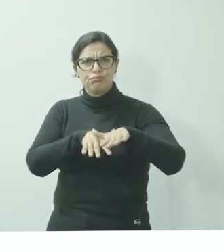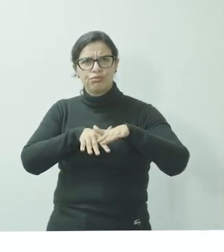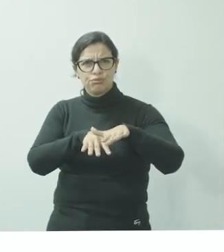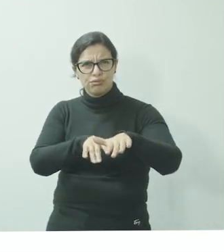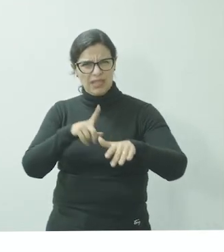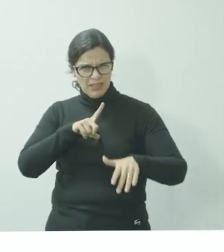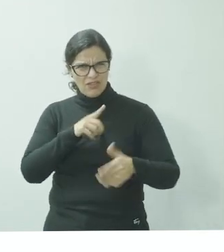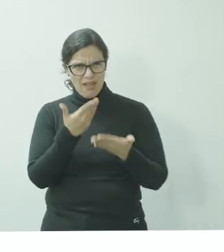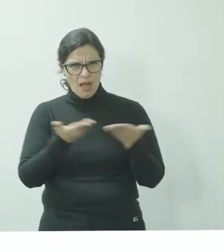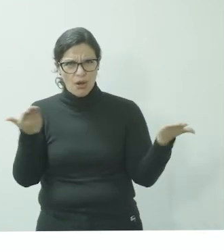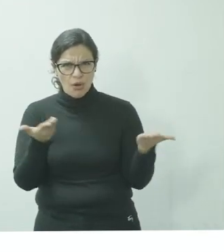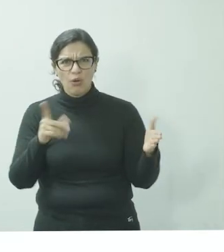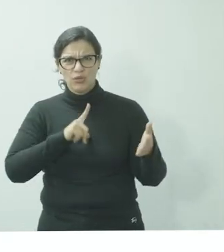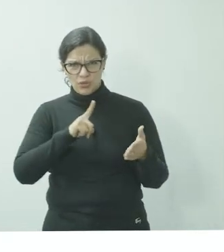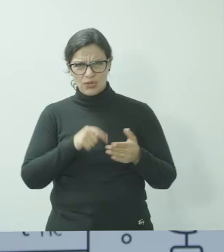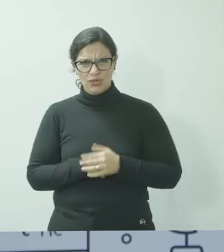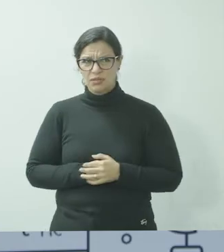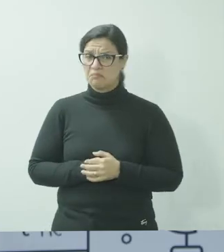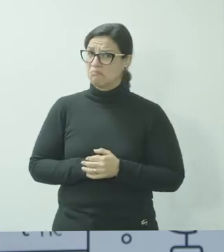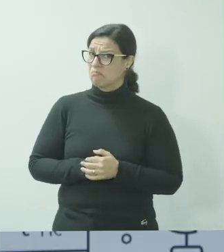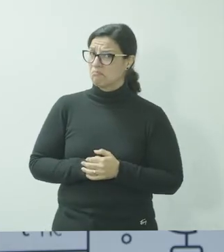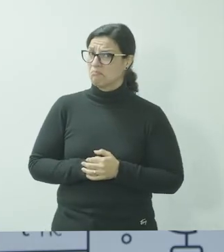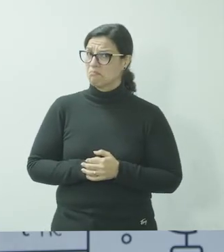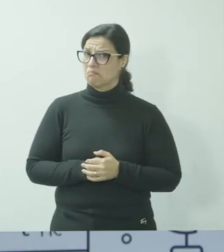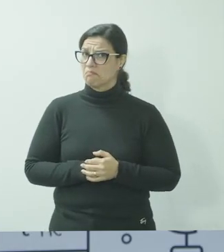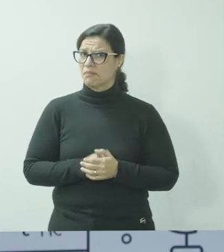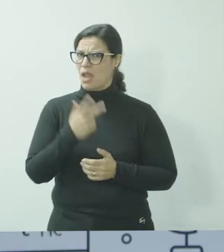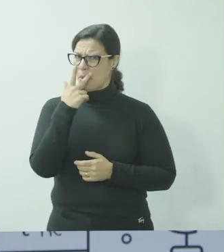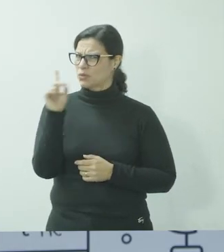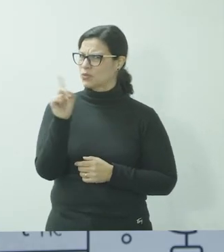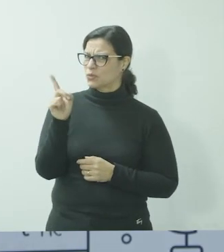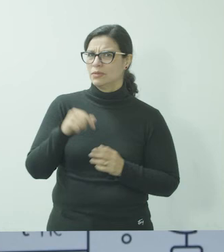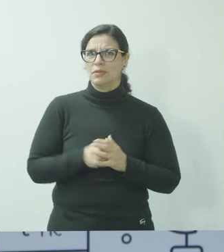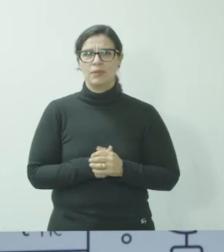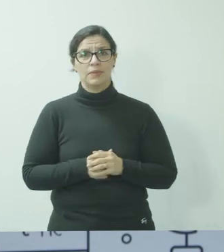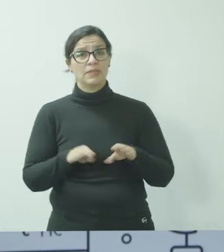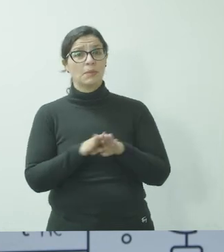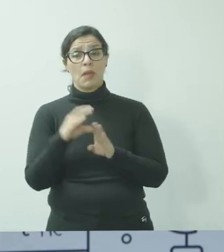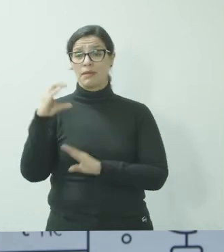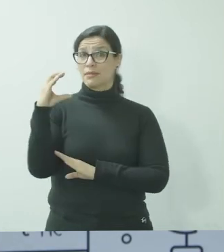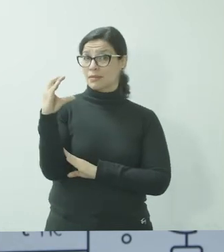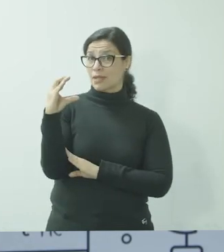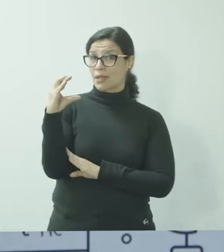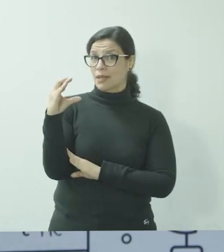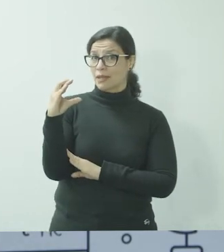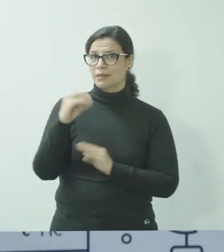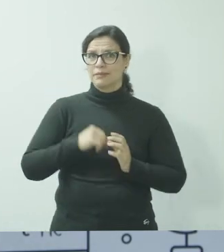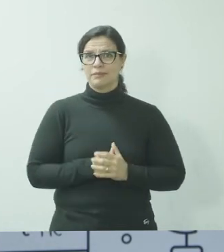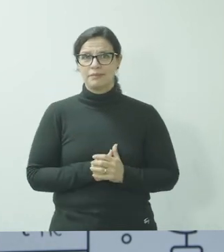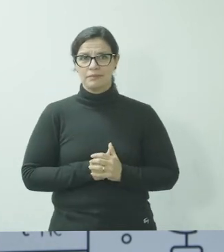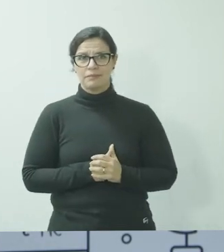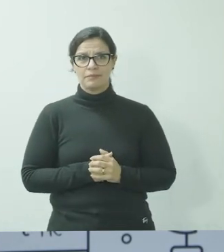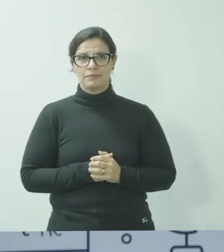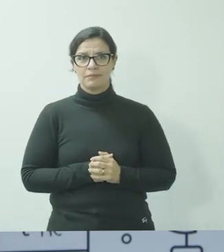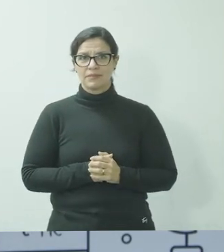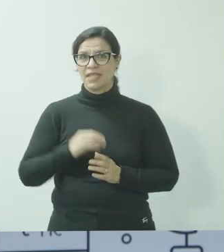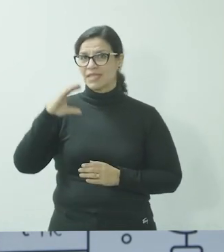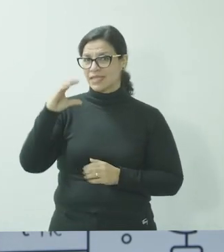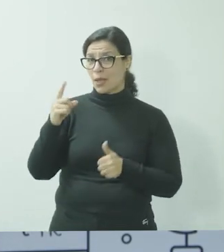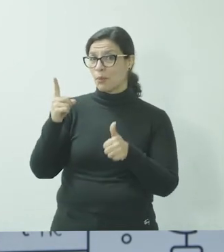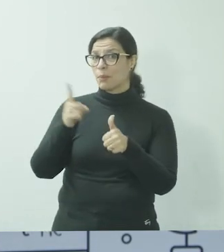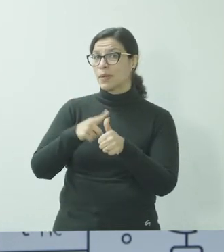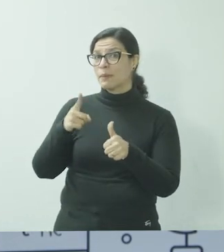que tava na aula de hoje não né e o da letra C era o